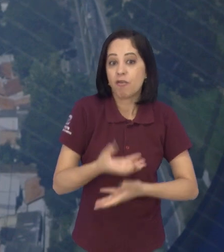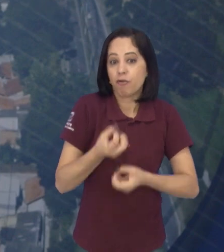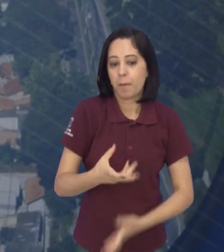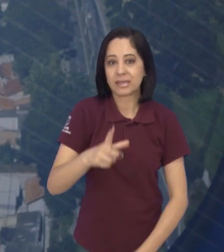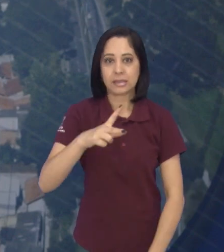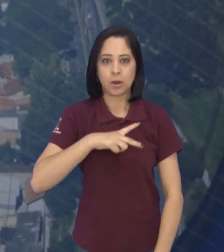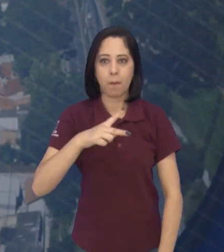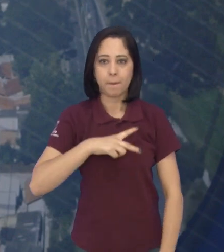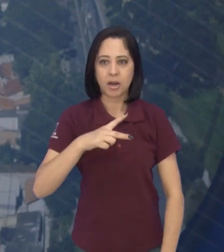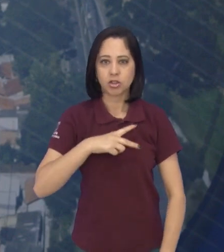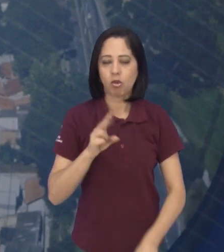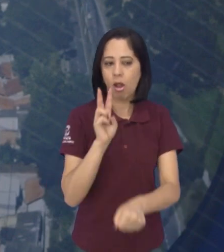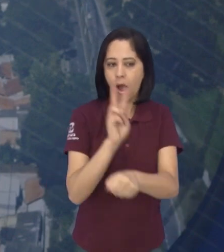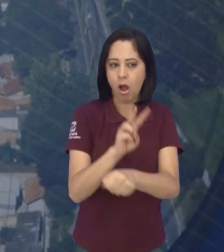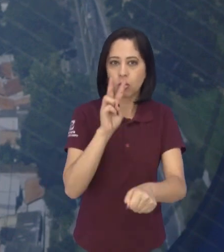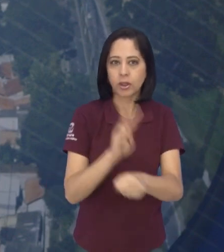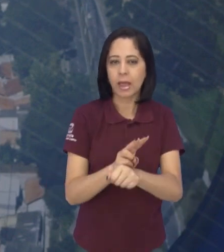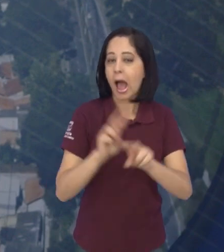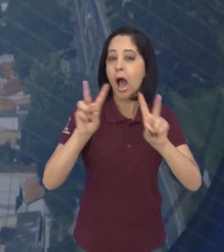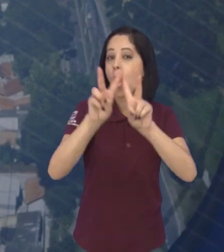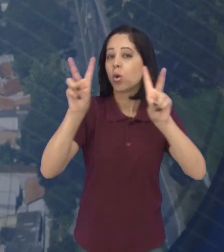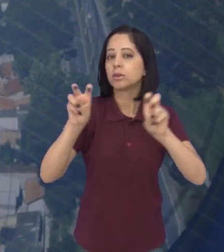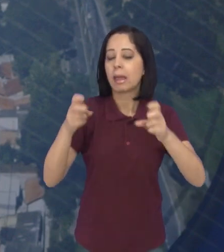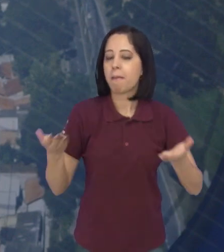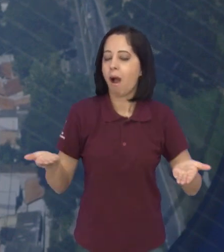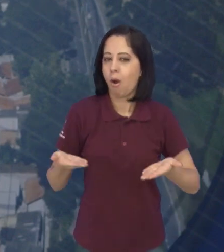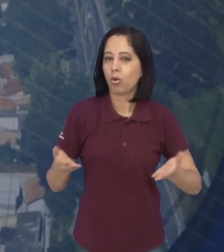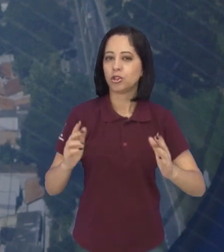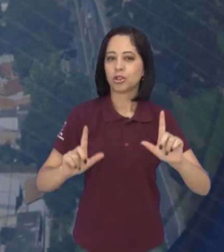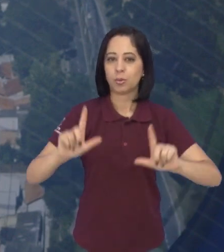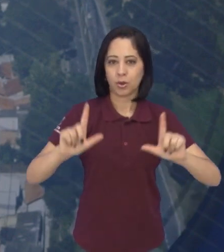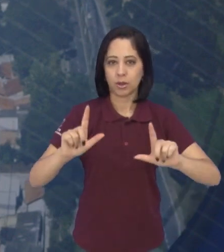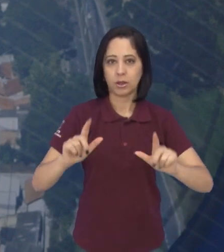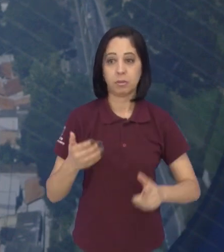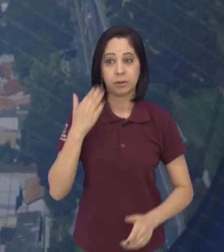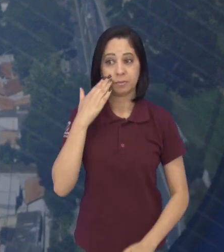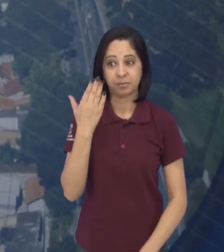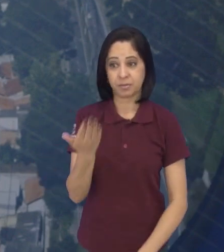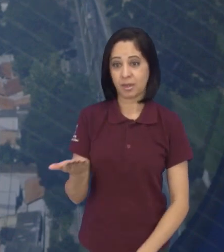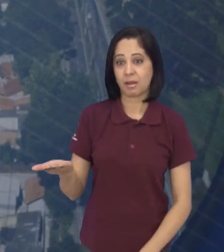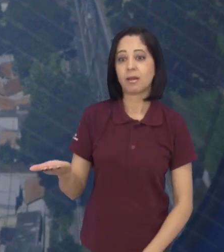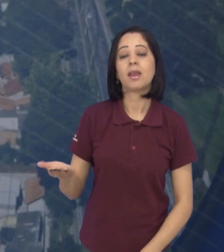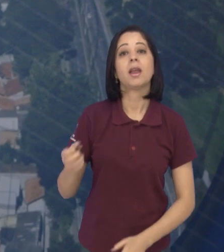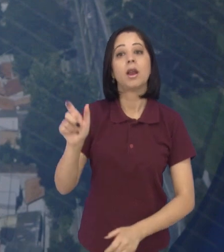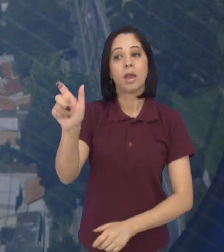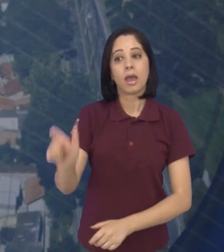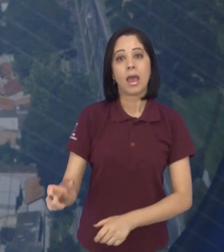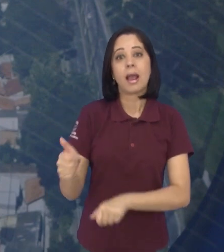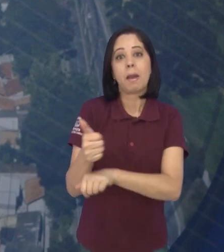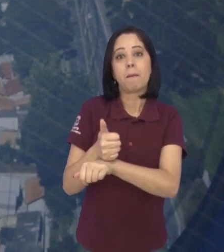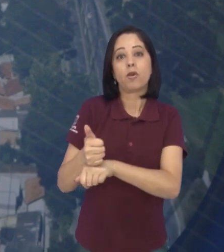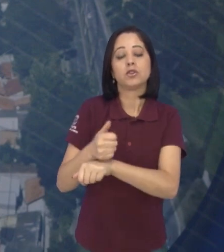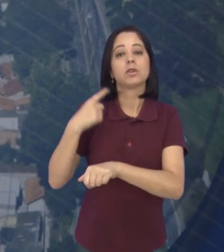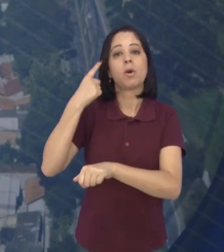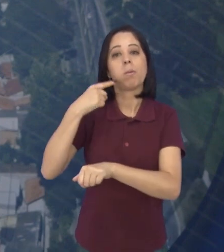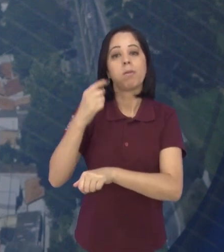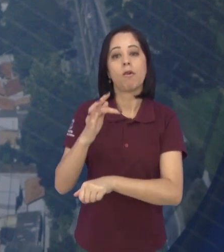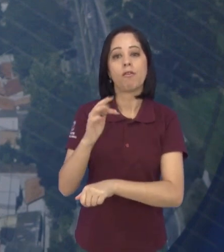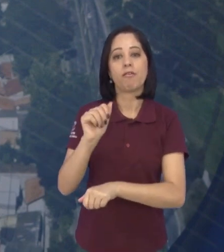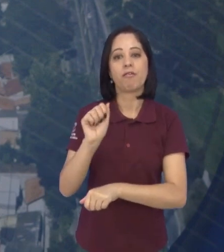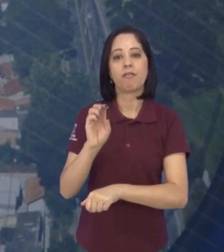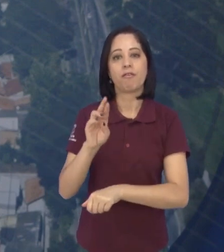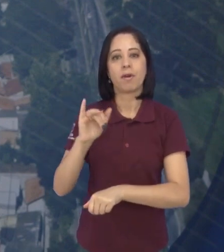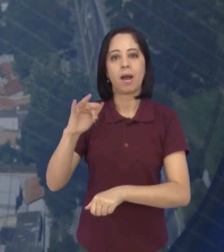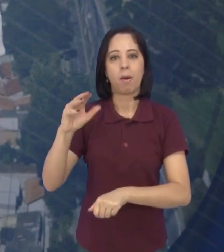tema que vamos falar no Diálogos de hoje. Eu recebo aqui no estúdio o advogado Fábio dos Santos. Seja muito